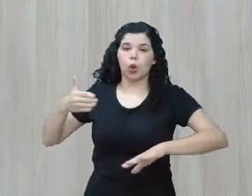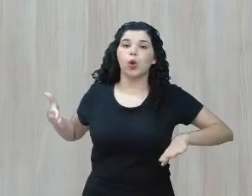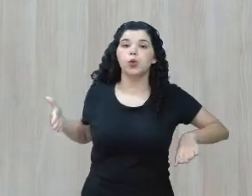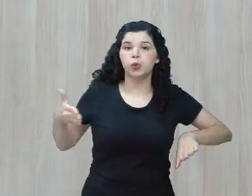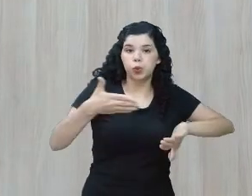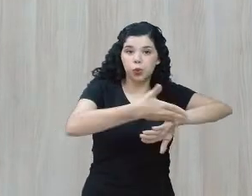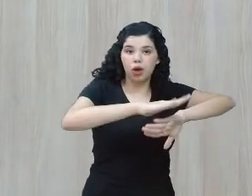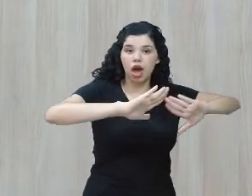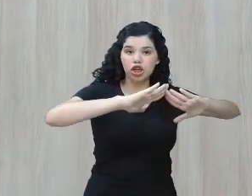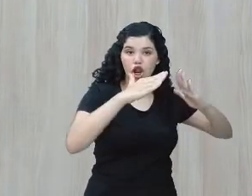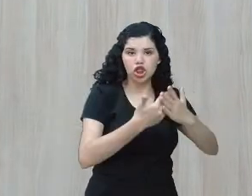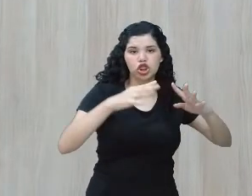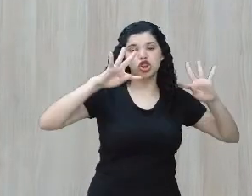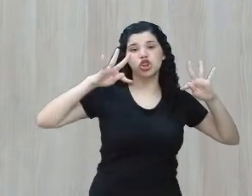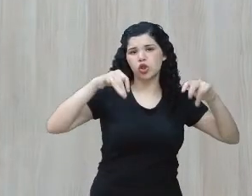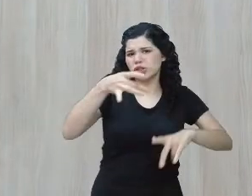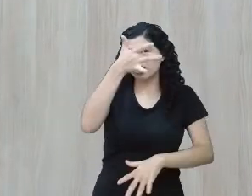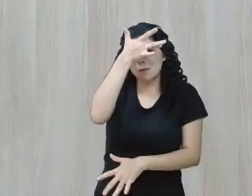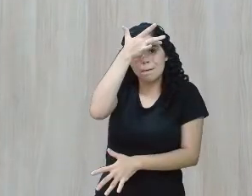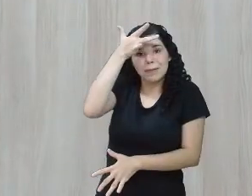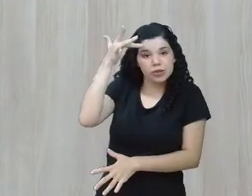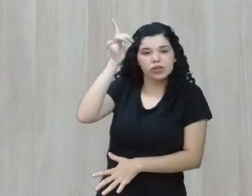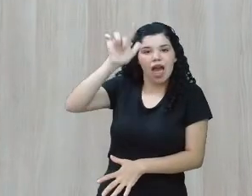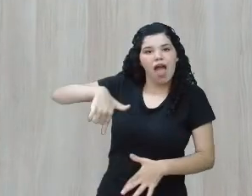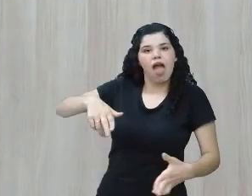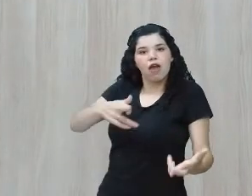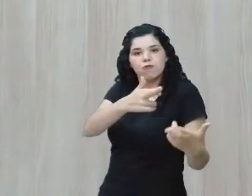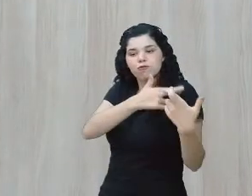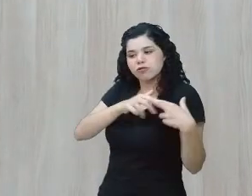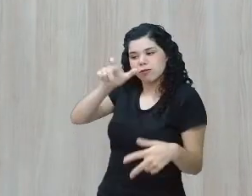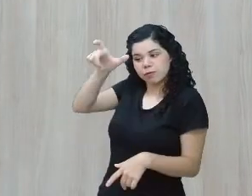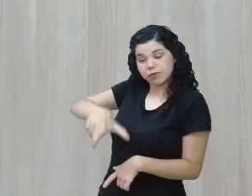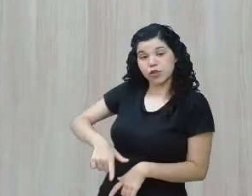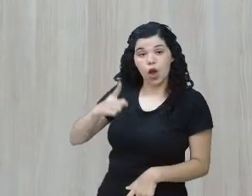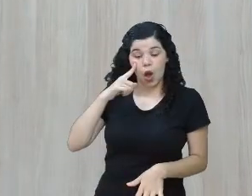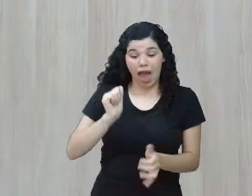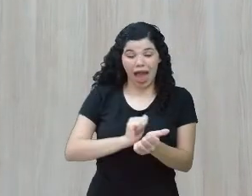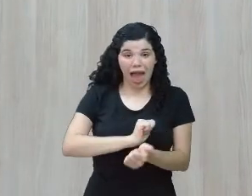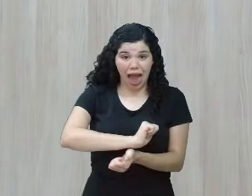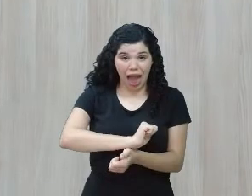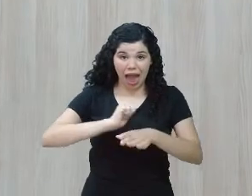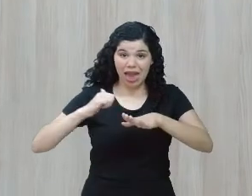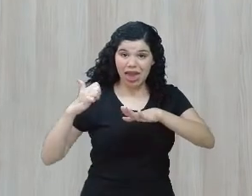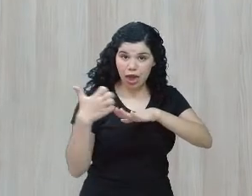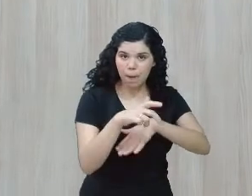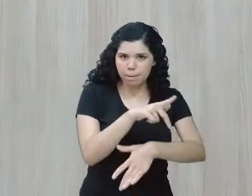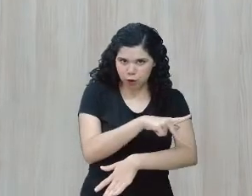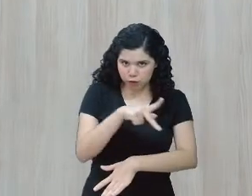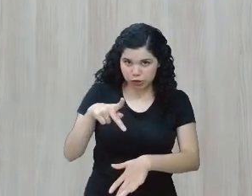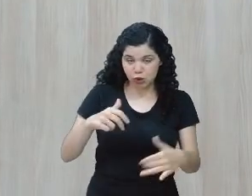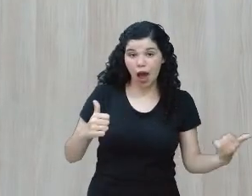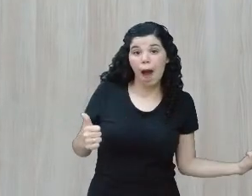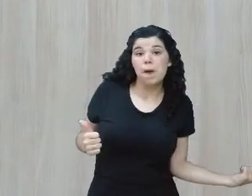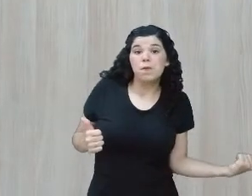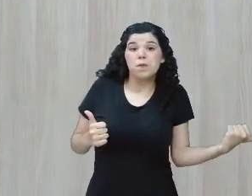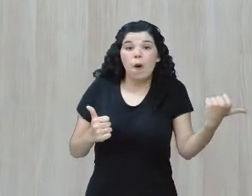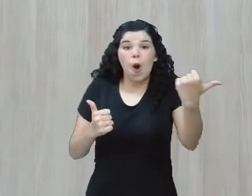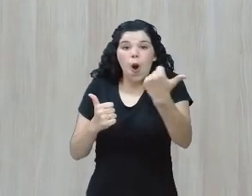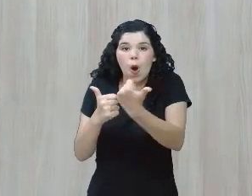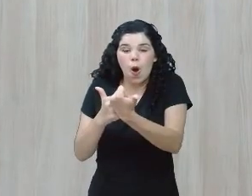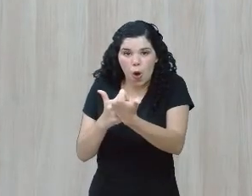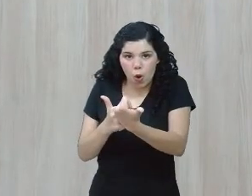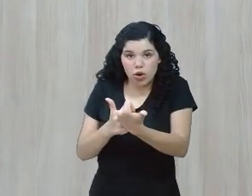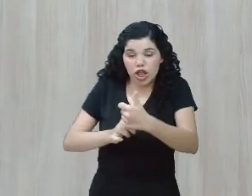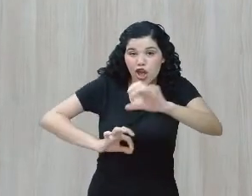são responsáveis por ele. O professor do AE, ele vai ser uma ponte. Vai ser ele que vai fazer toda uma organização